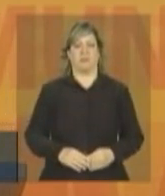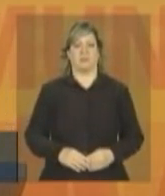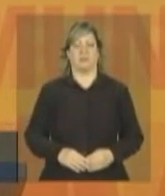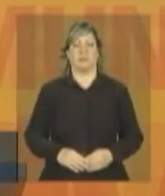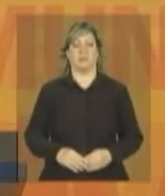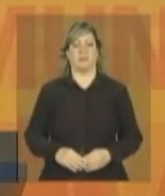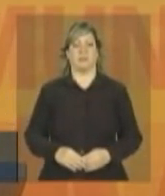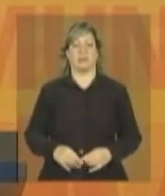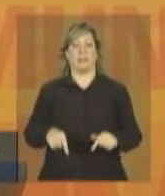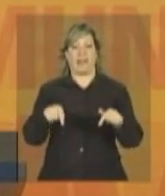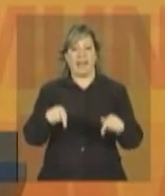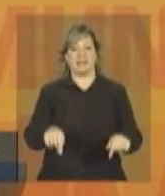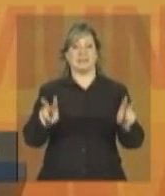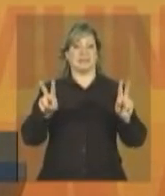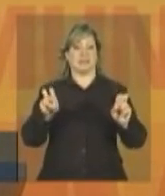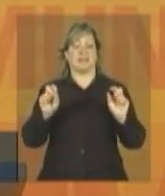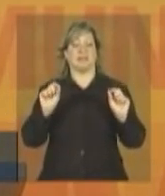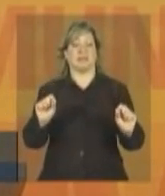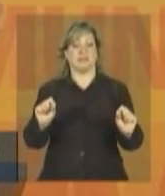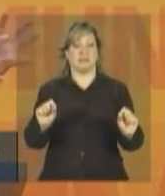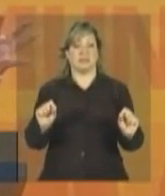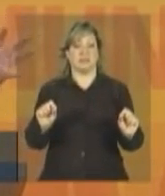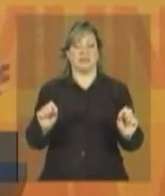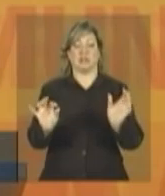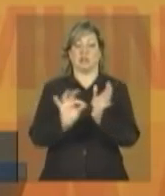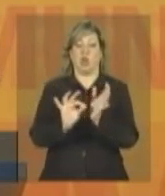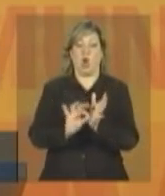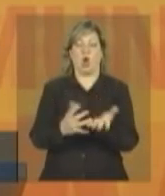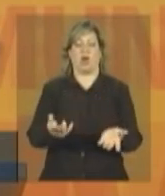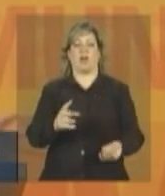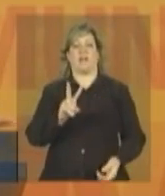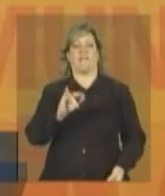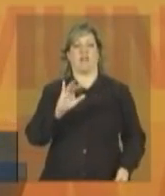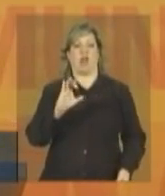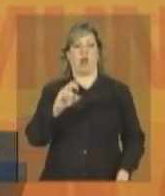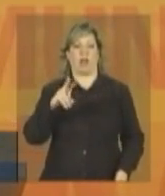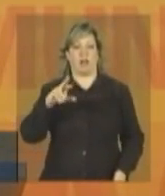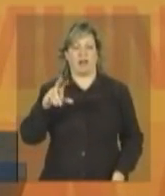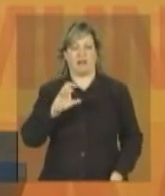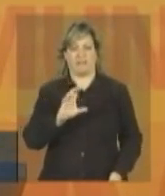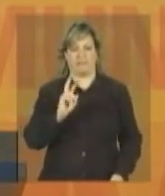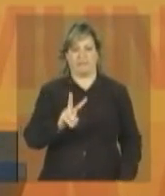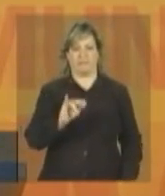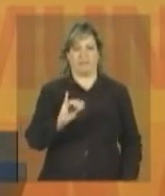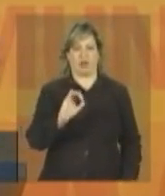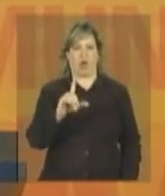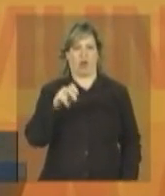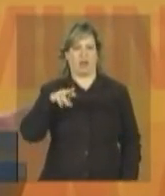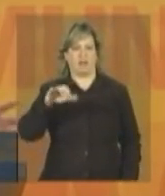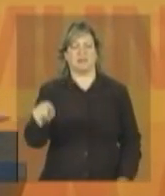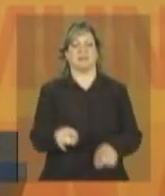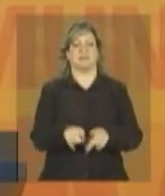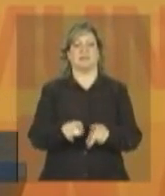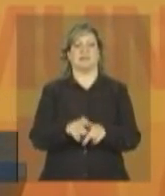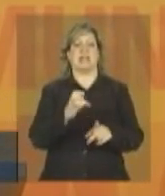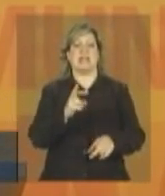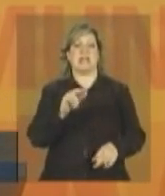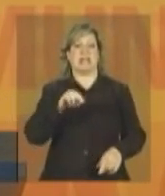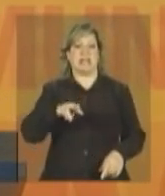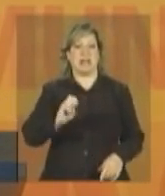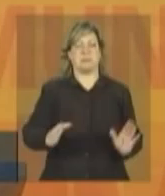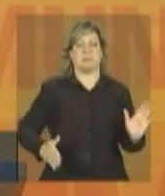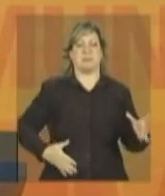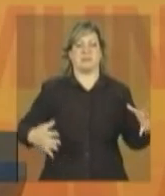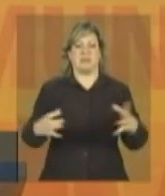desta questão que é droga, violência e crime organizado. Destruição da